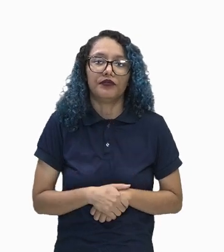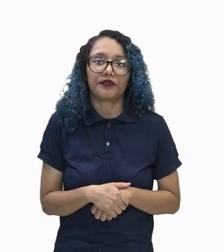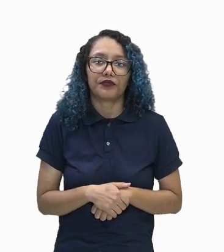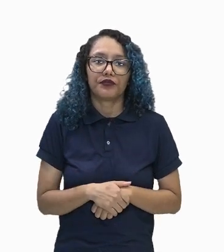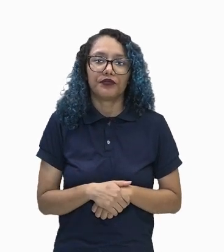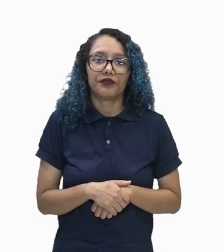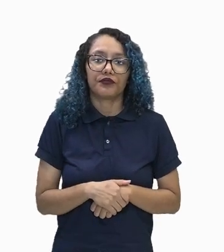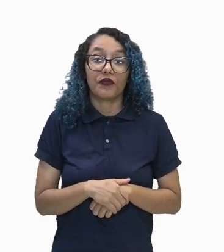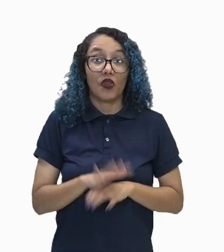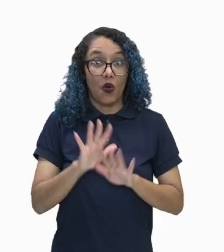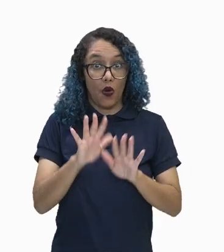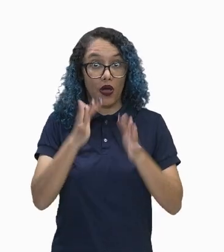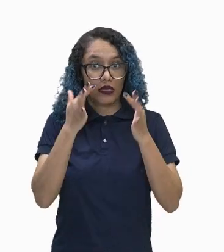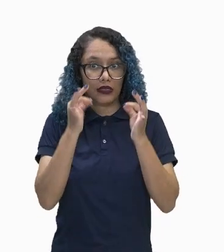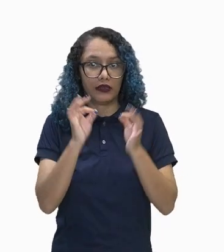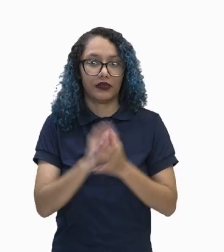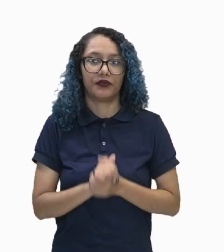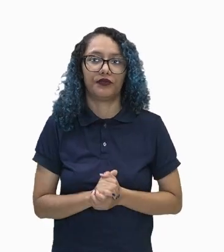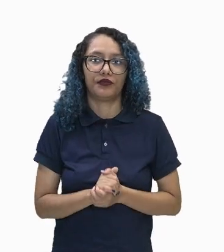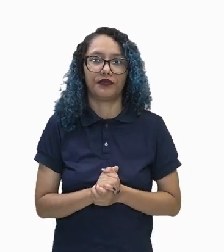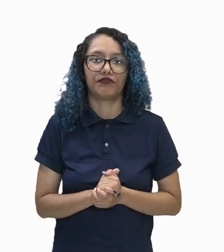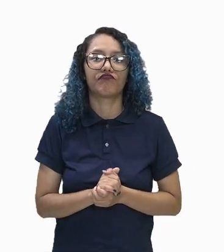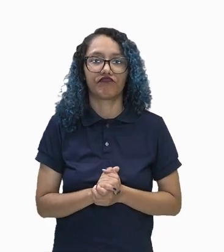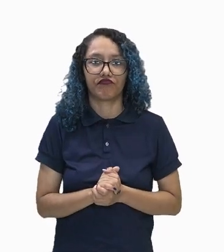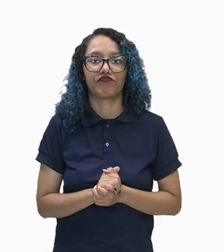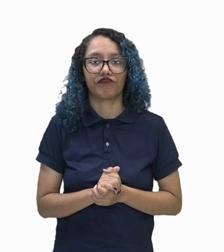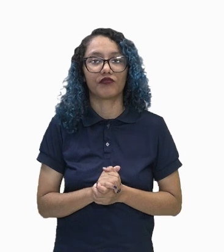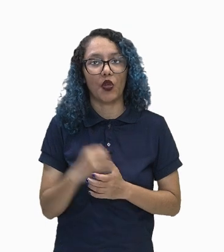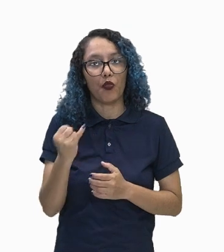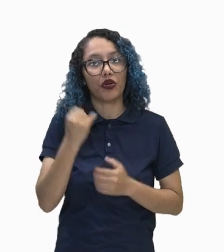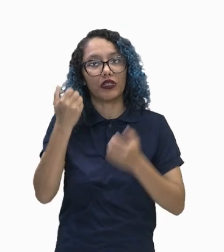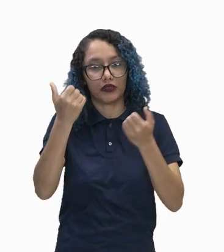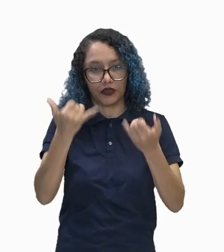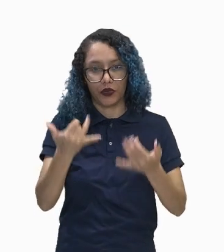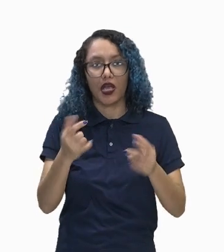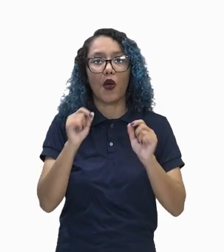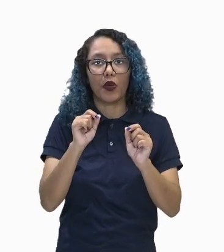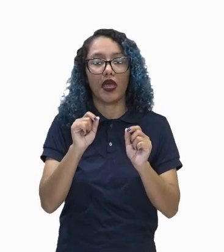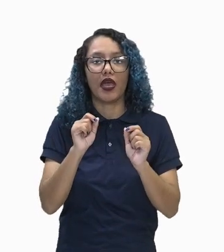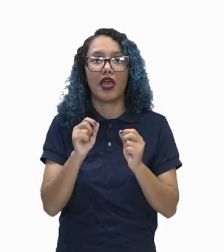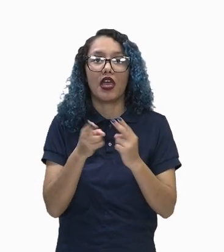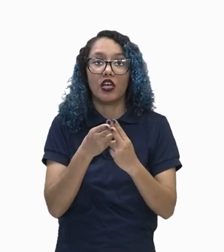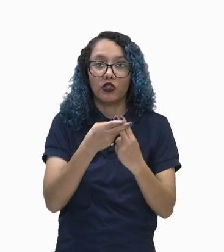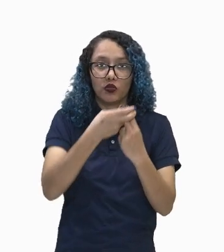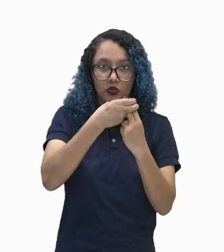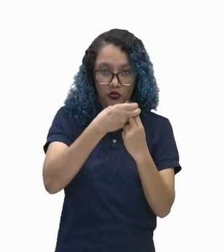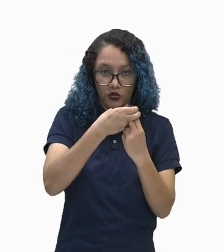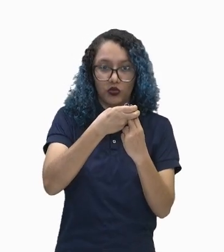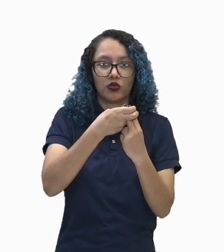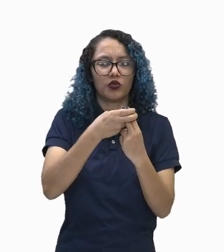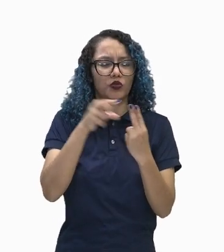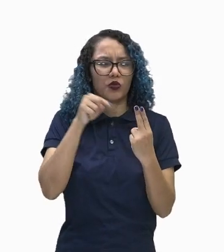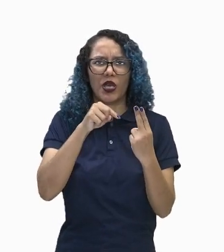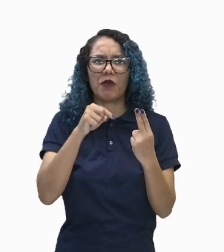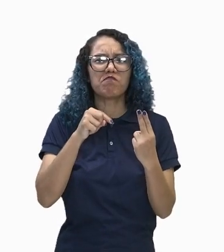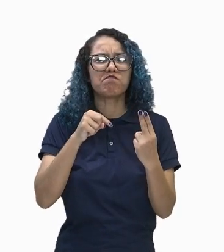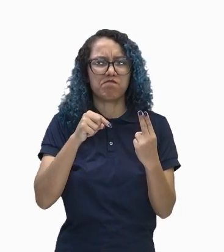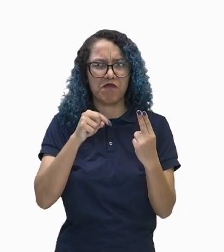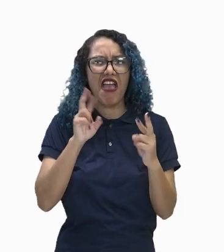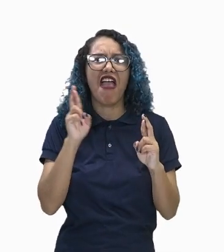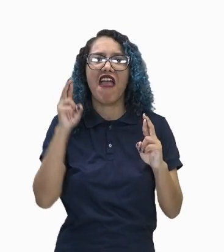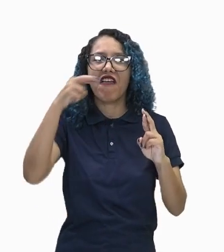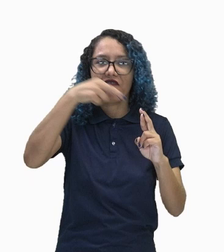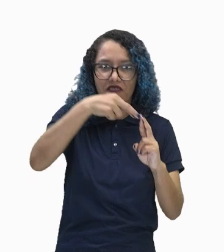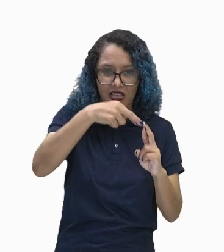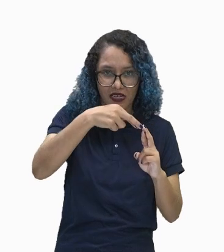um destaque para o nosso Sistema Único de Saúde, que é uma referência mundial no